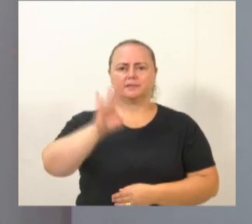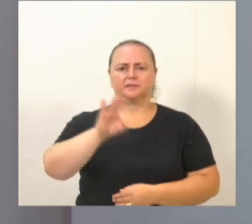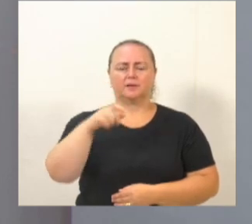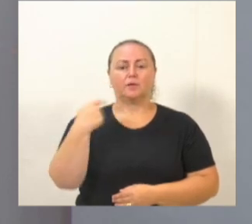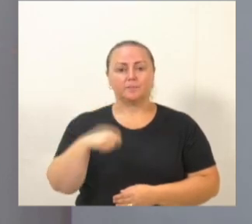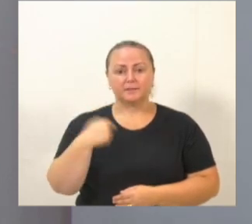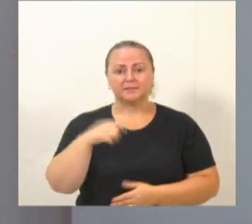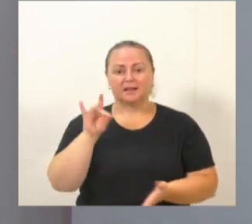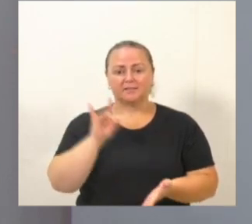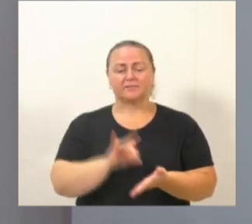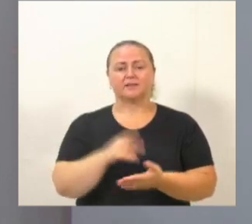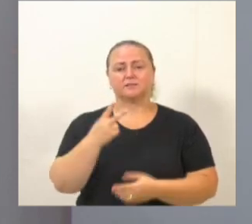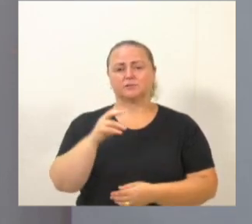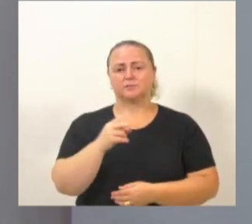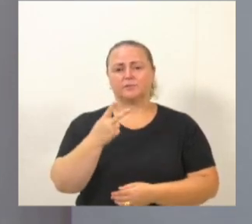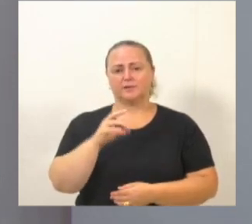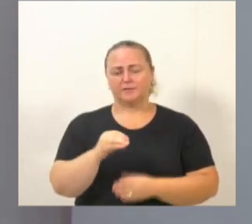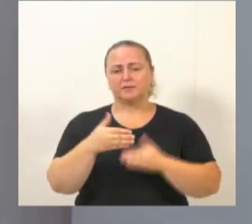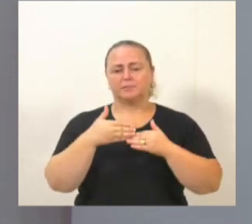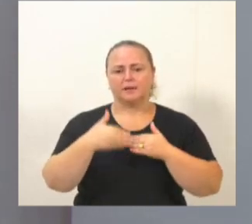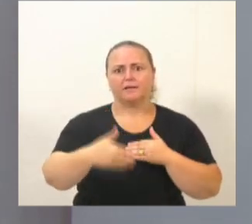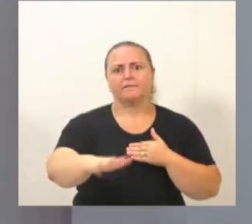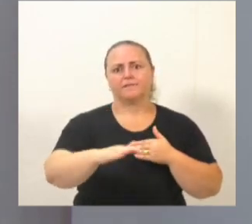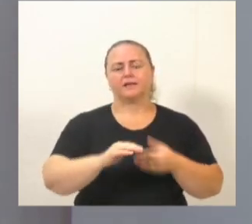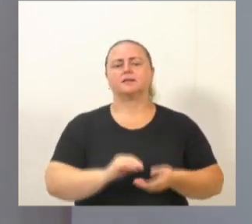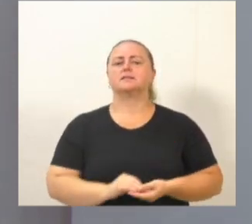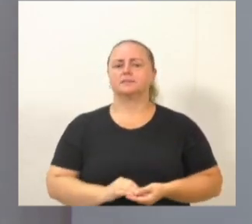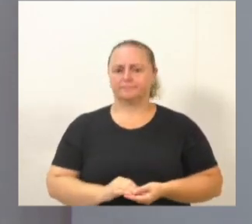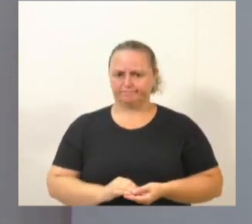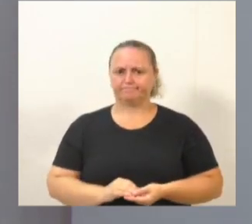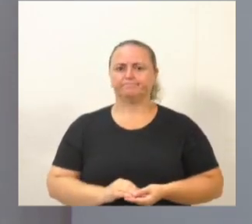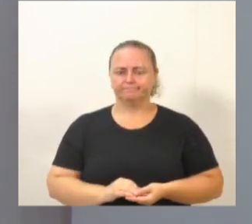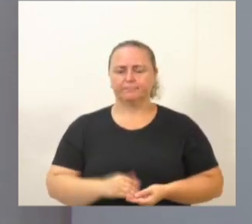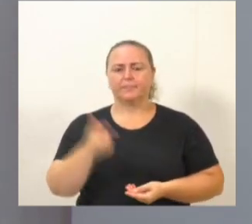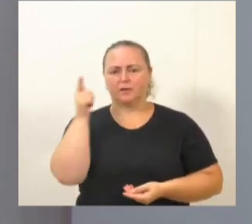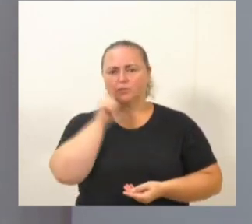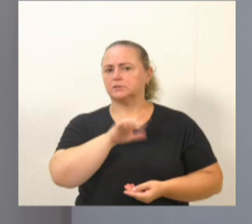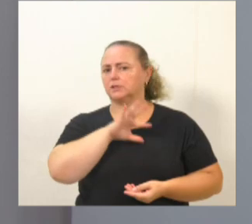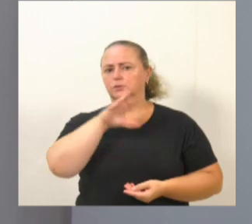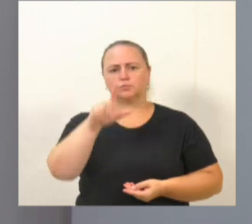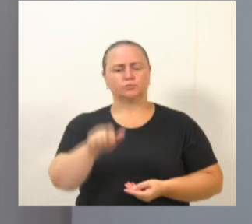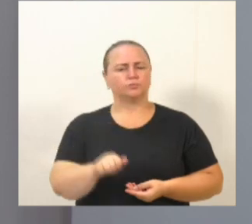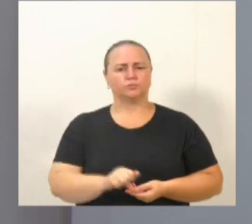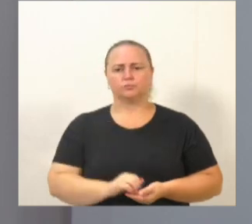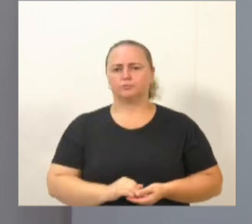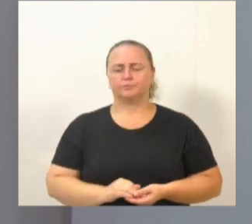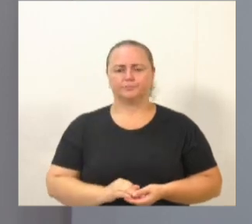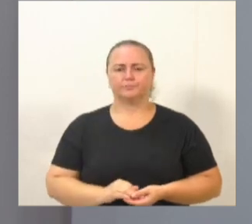2020 daqui para frente para fazer a cobertura toda chegar até a universalização.